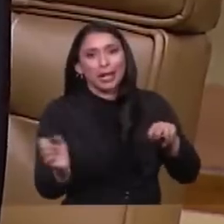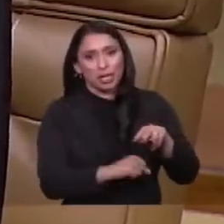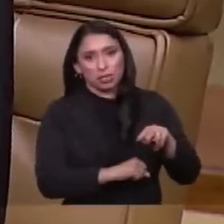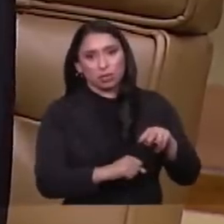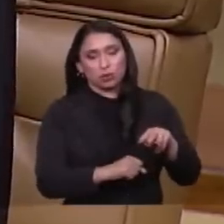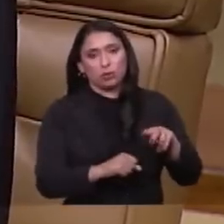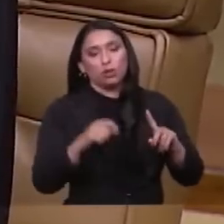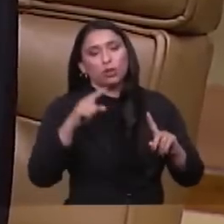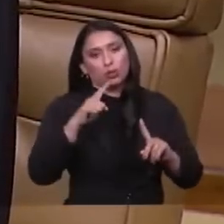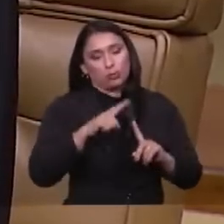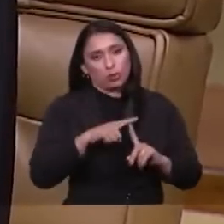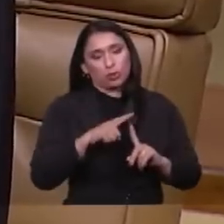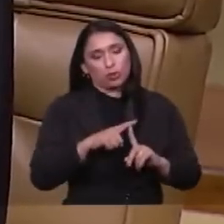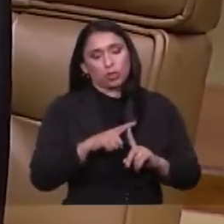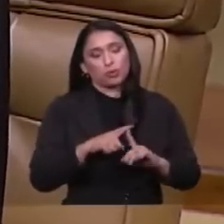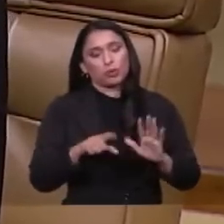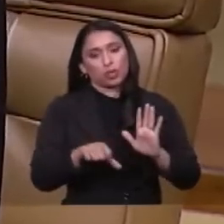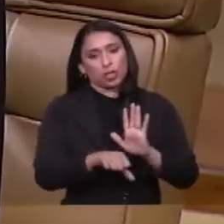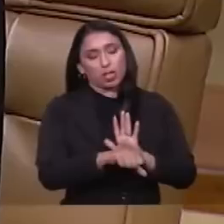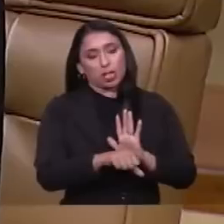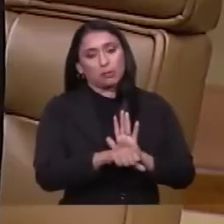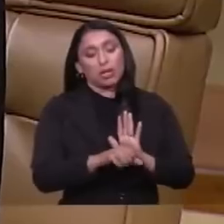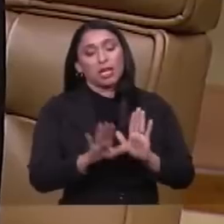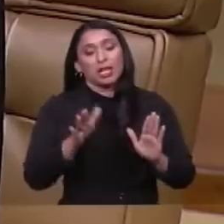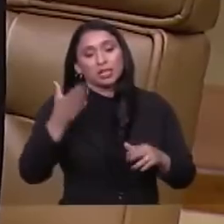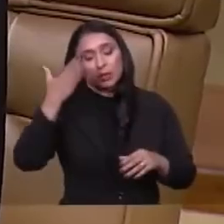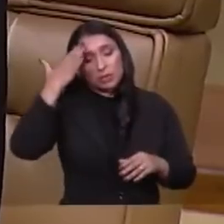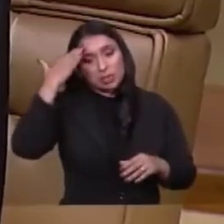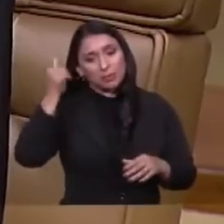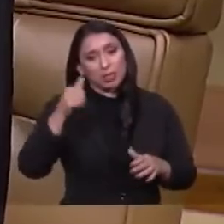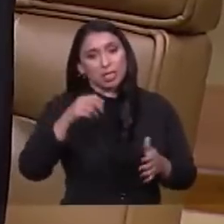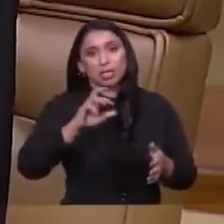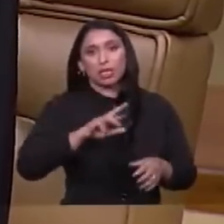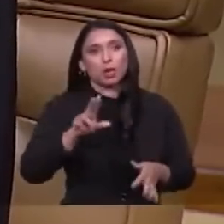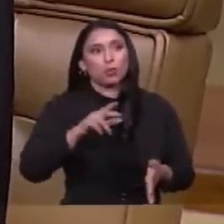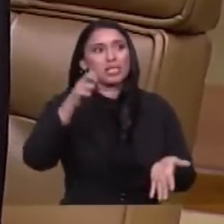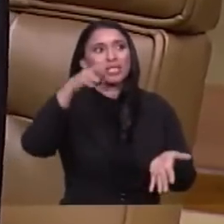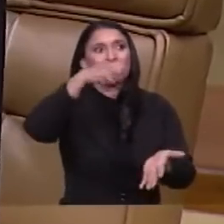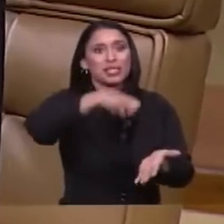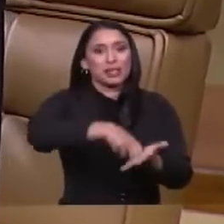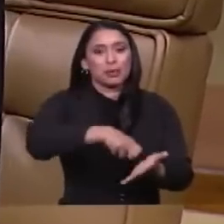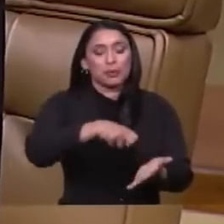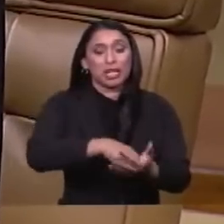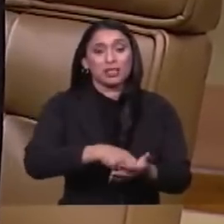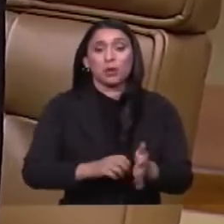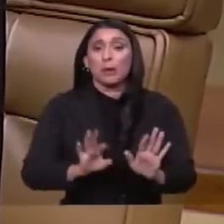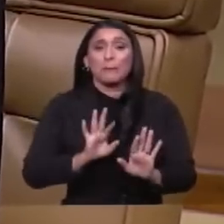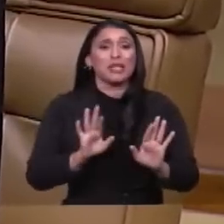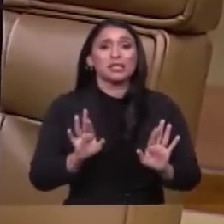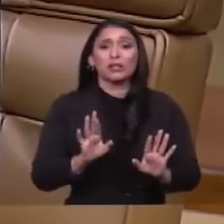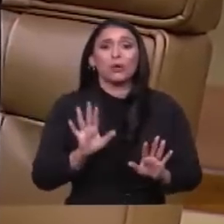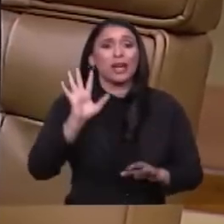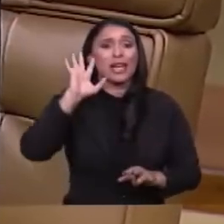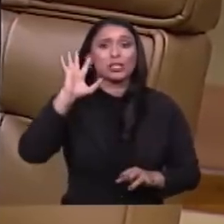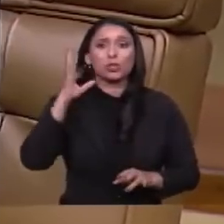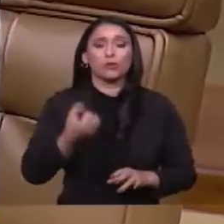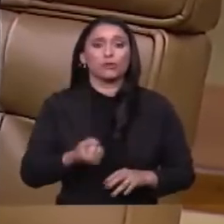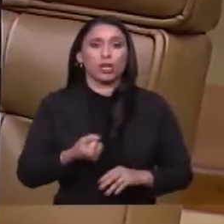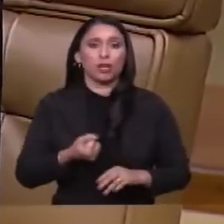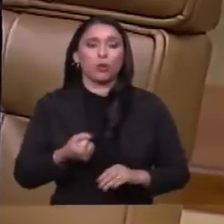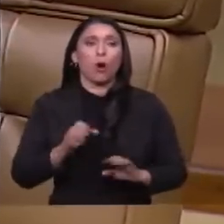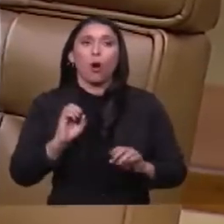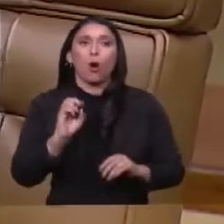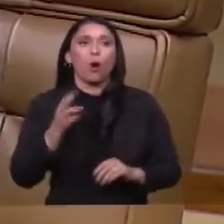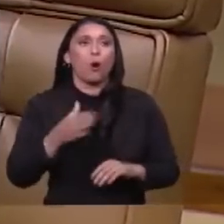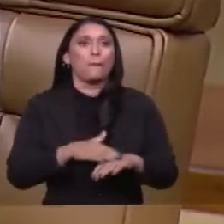É evidente que essa despenalização da conduta não teve o condão de solucionar ou de melhorar o